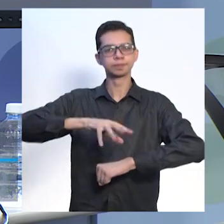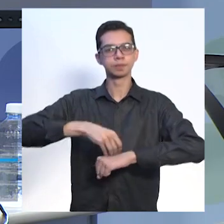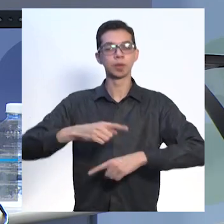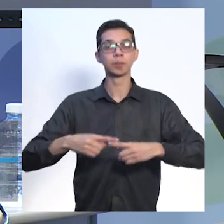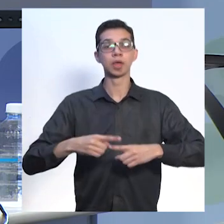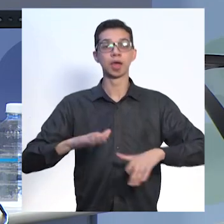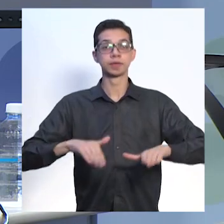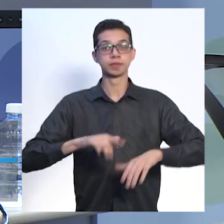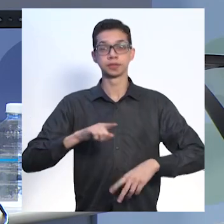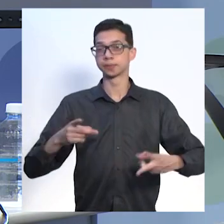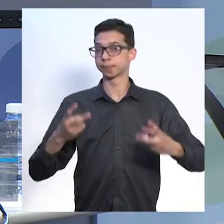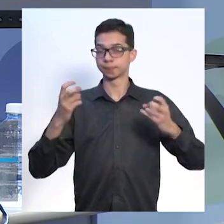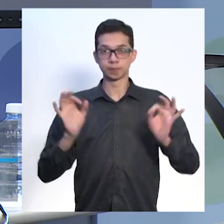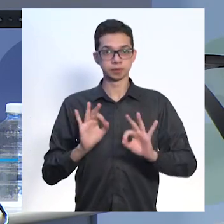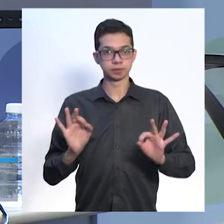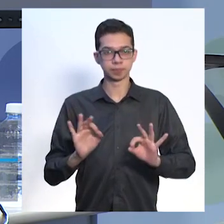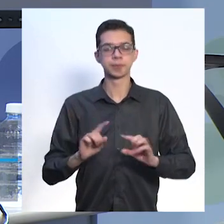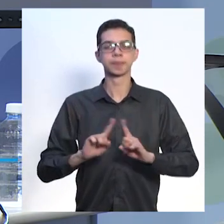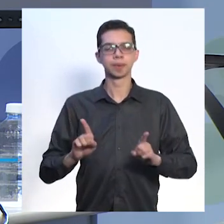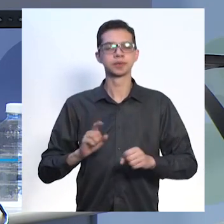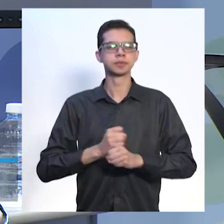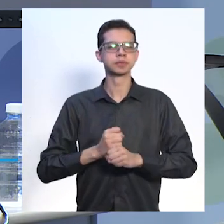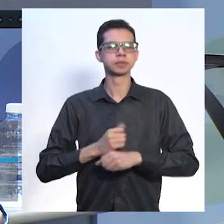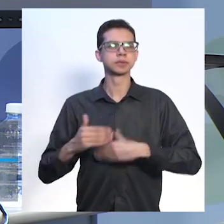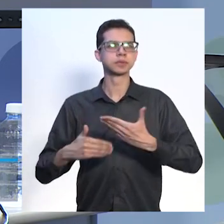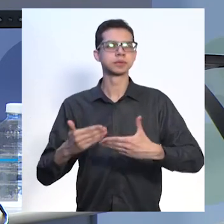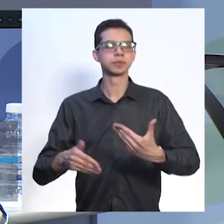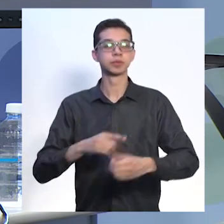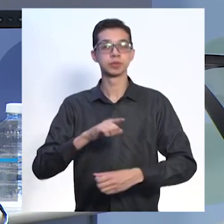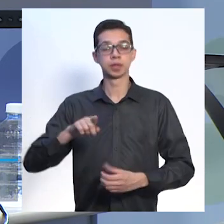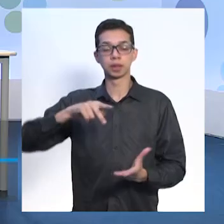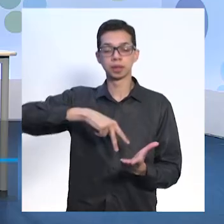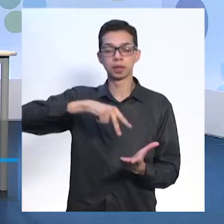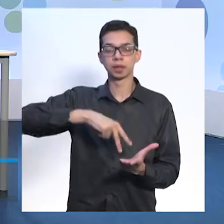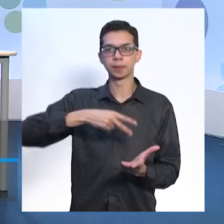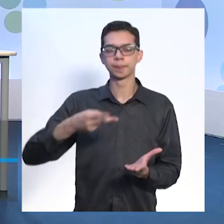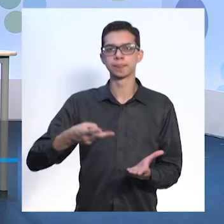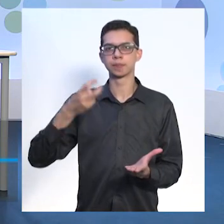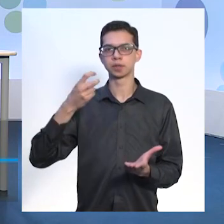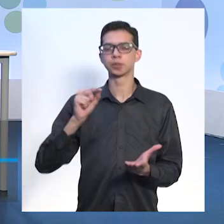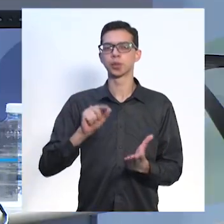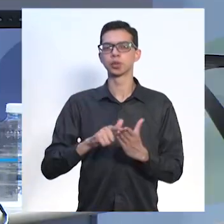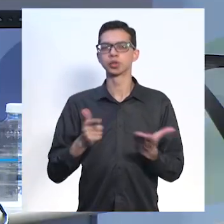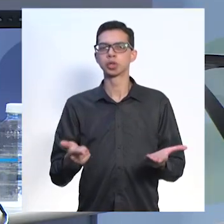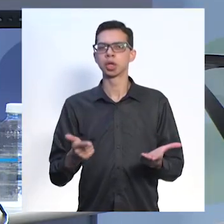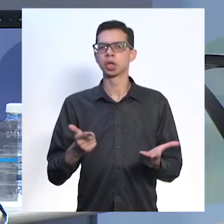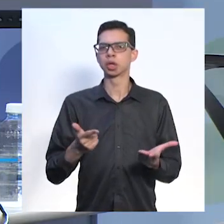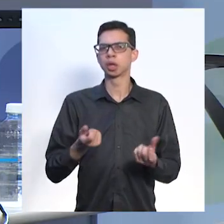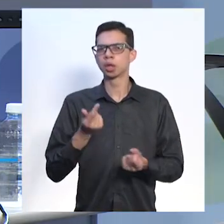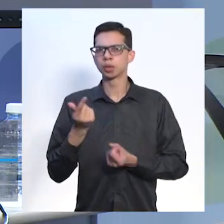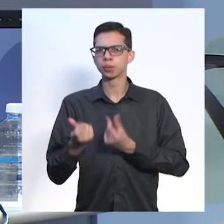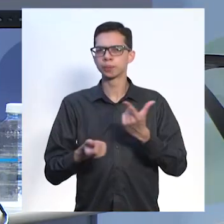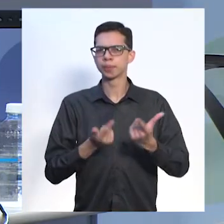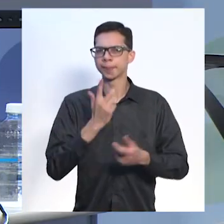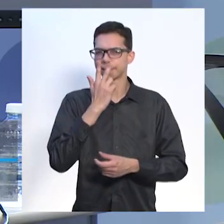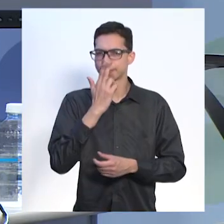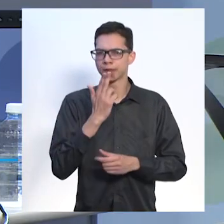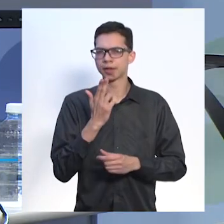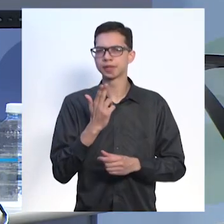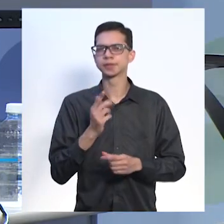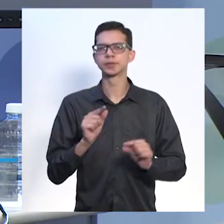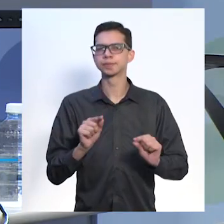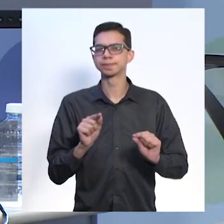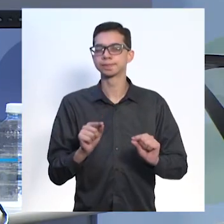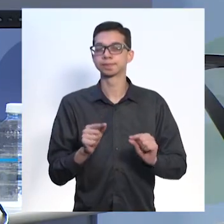desapercebido e a gente percebe, inclusive, depois de muitos anos lendo, certo, Andréia? Que alguns jornais comem alguma dessas partes aí. Mas o ideal